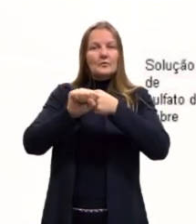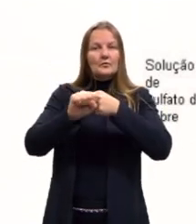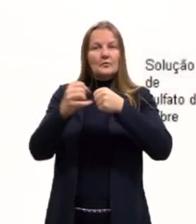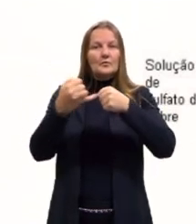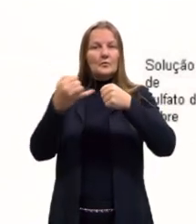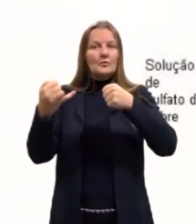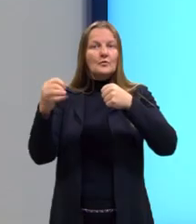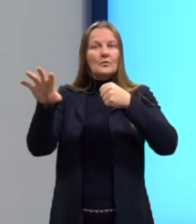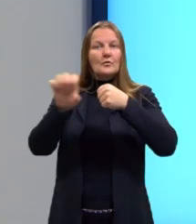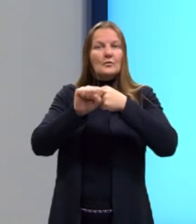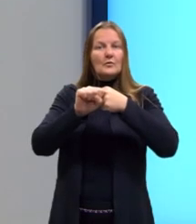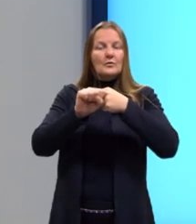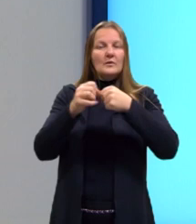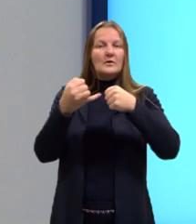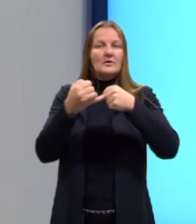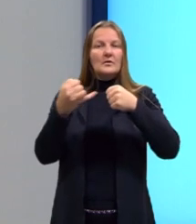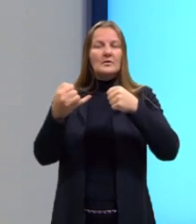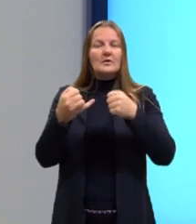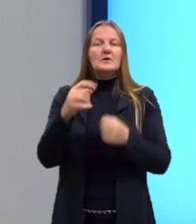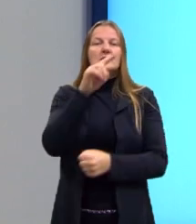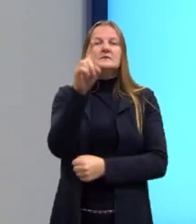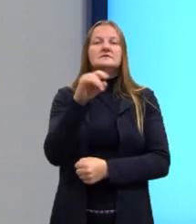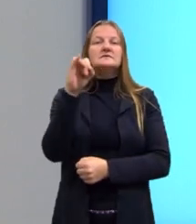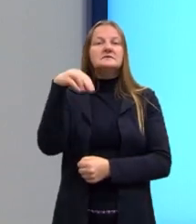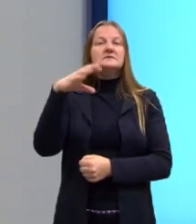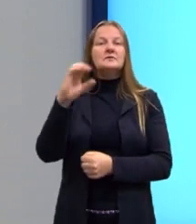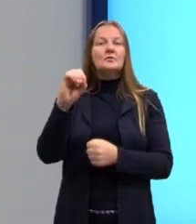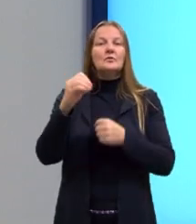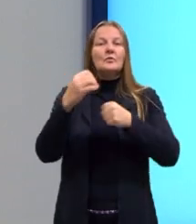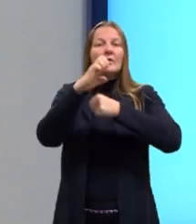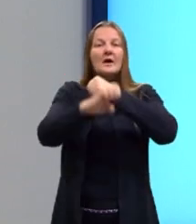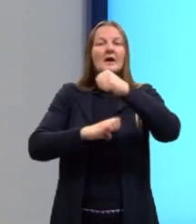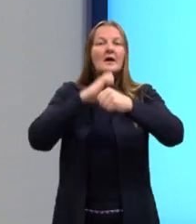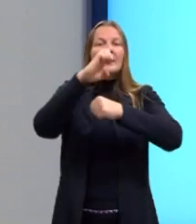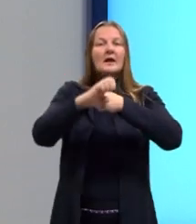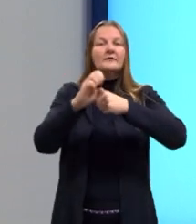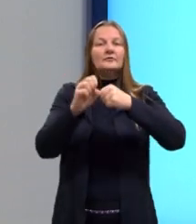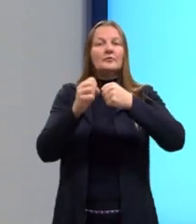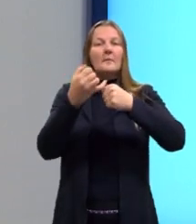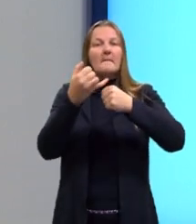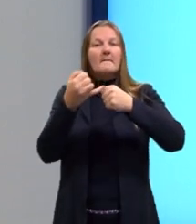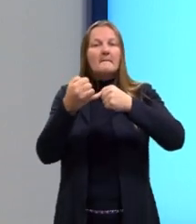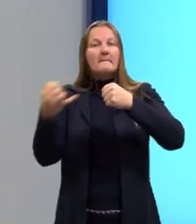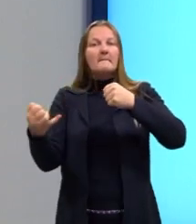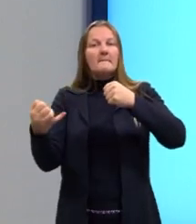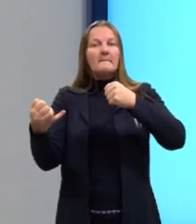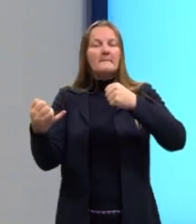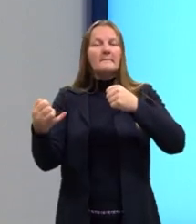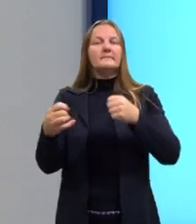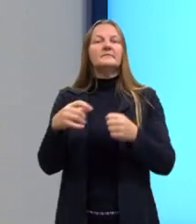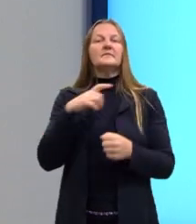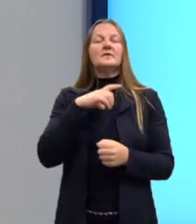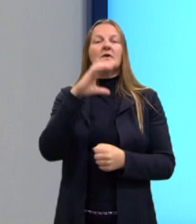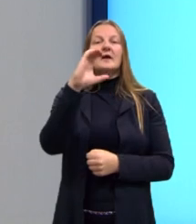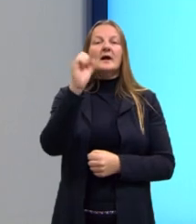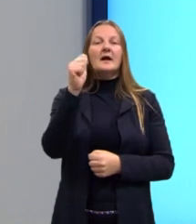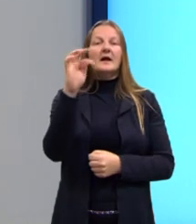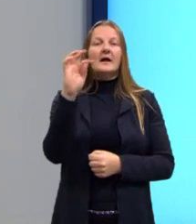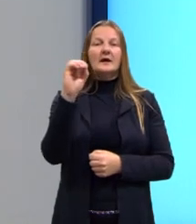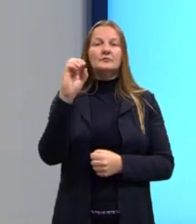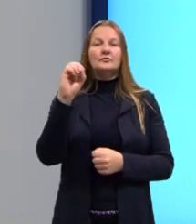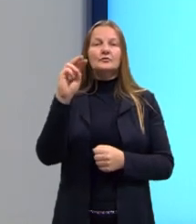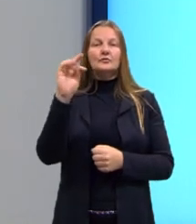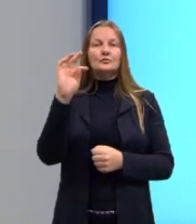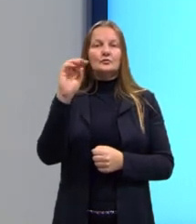onde o zinco perde elétrons e acaba oxidado Oi e o k tudo é onde